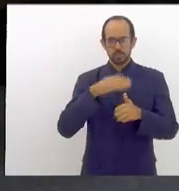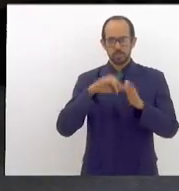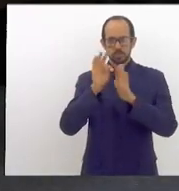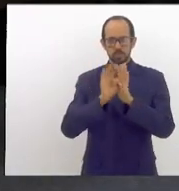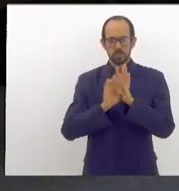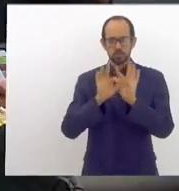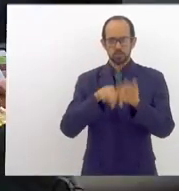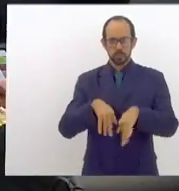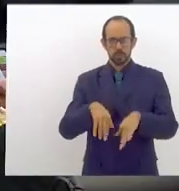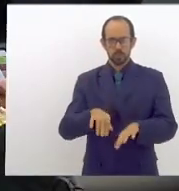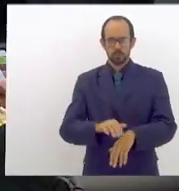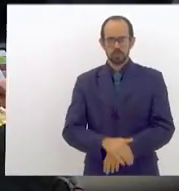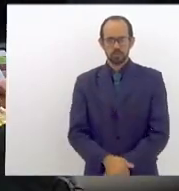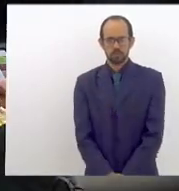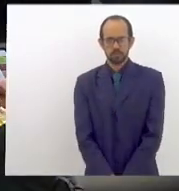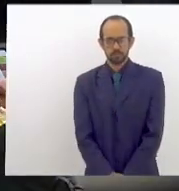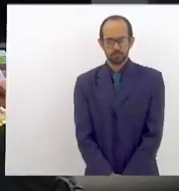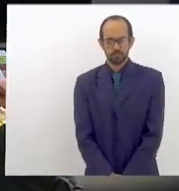presidente